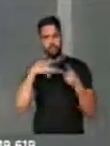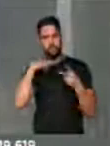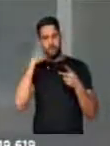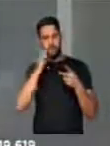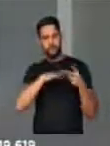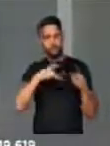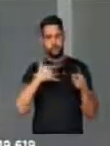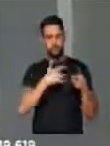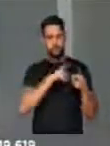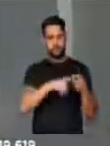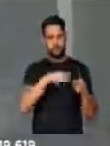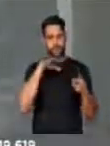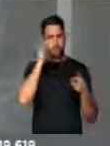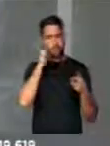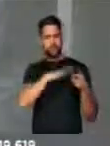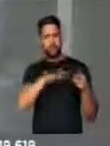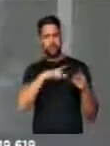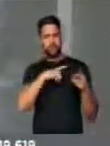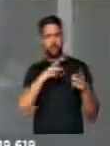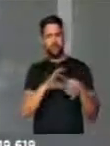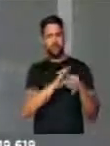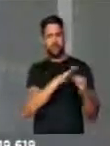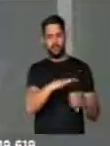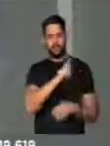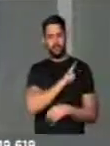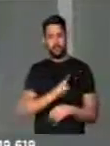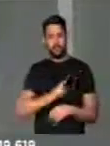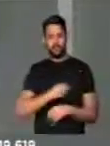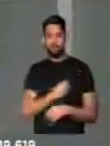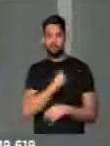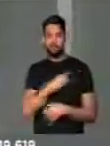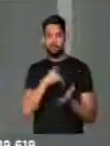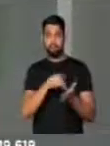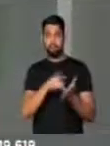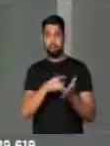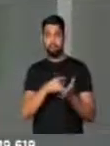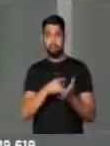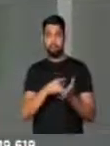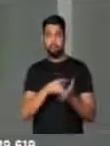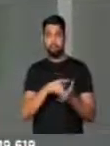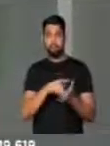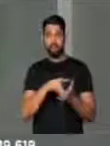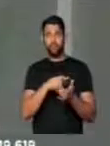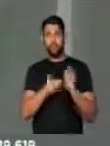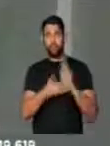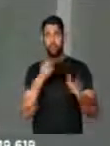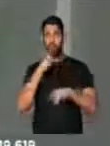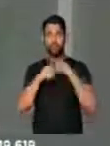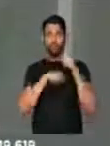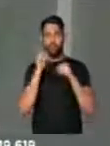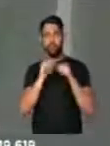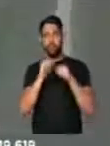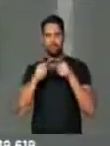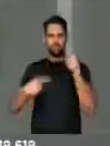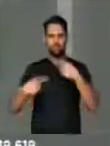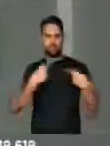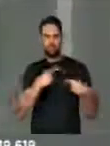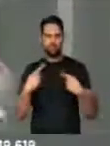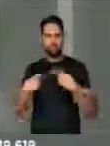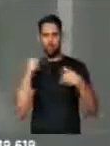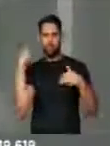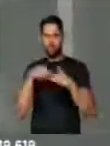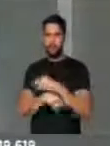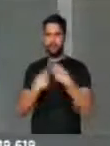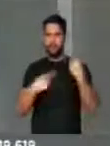setor da saúde, ouvindo o setor ligado ao governo, exatamente para dirimir as dúvidas e fazer um bom debate,